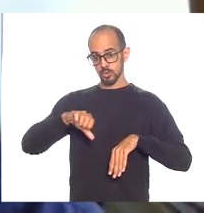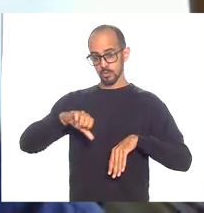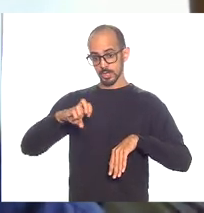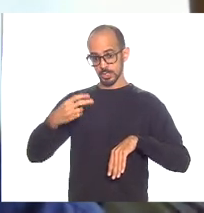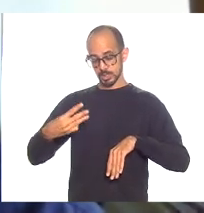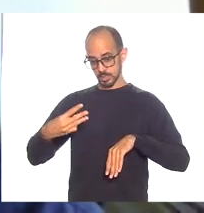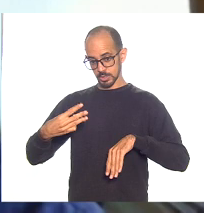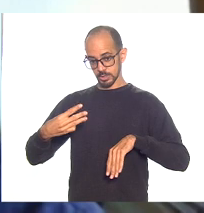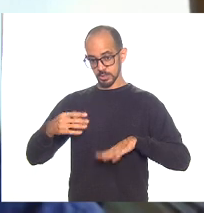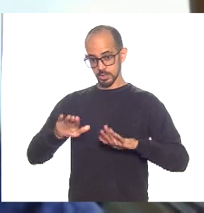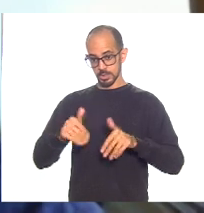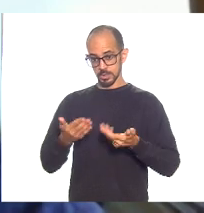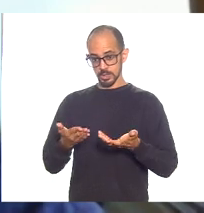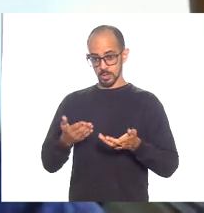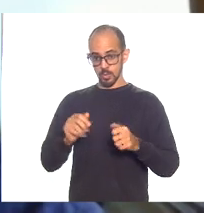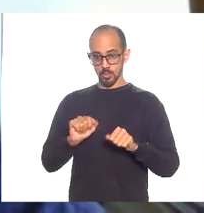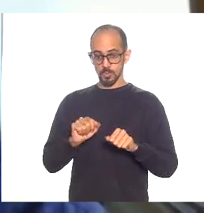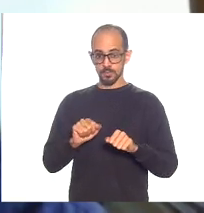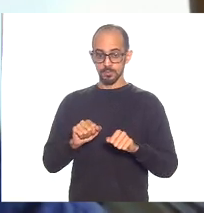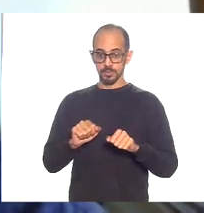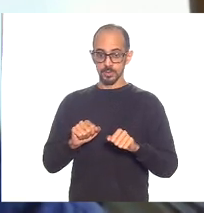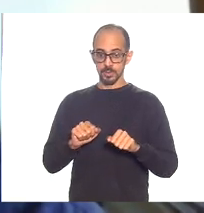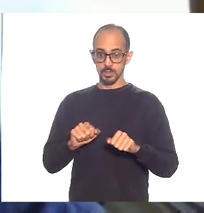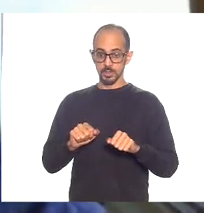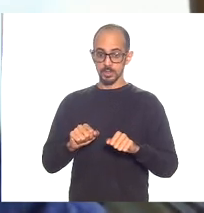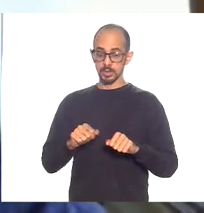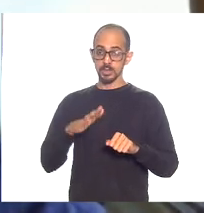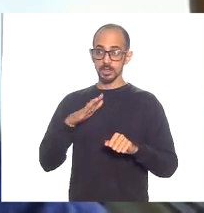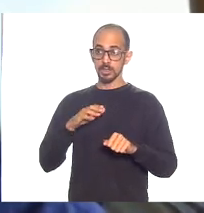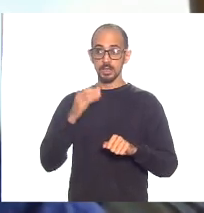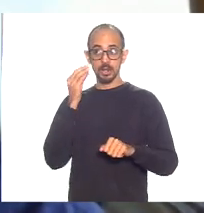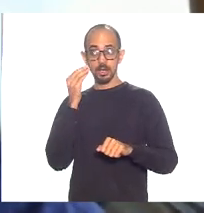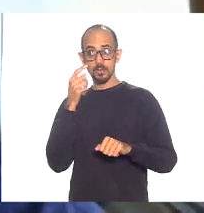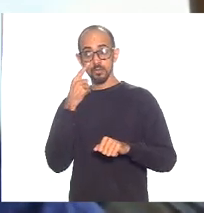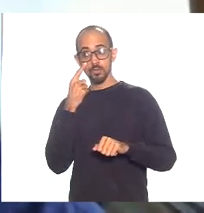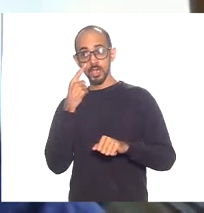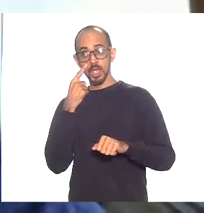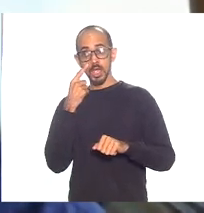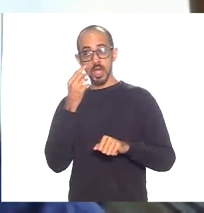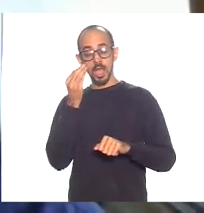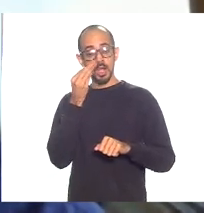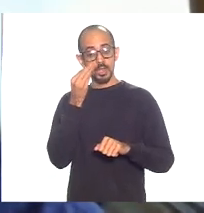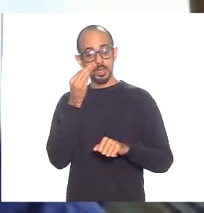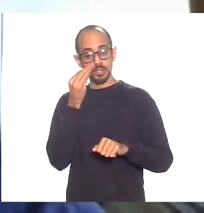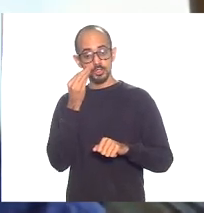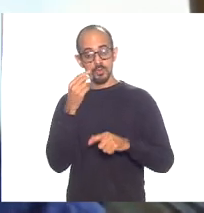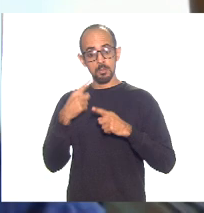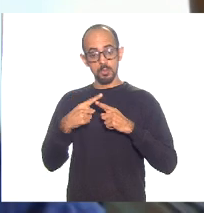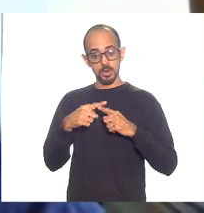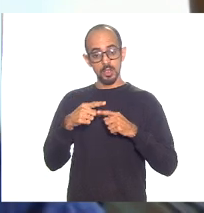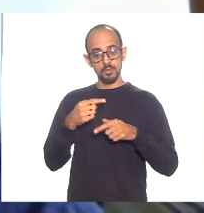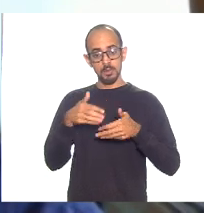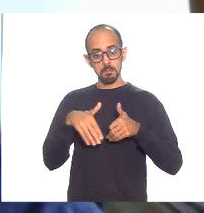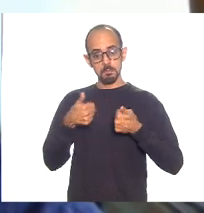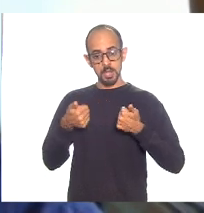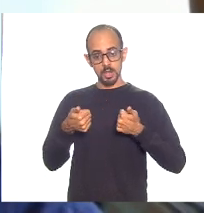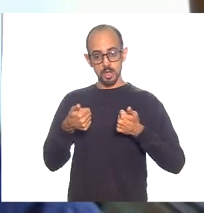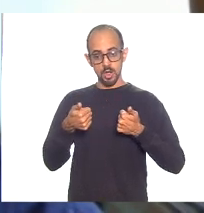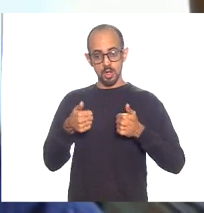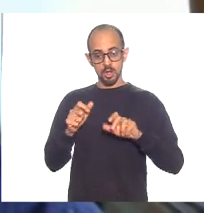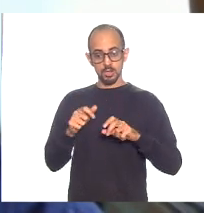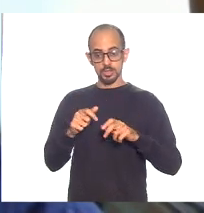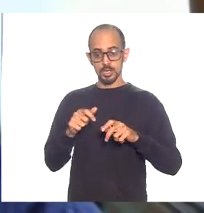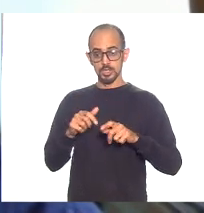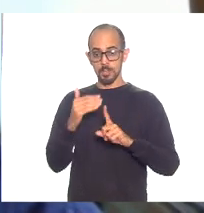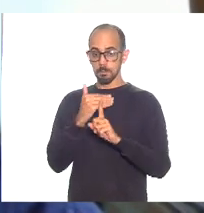senhor também examinasse essa hipótese, visto, né, que dá mais dinâmica ser uma sessão híbrida